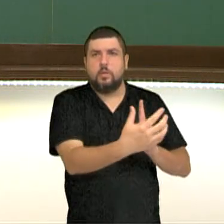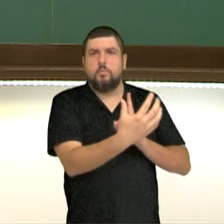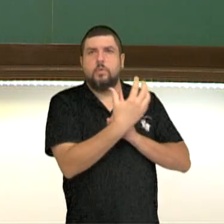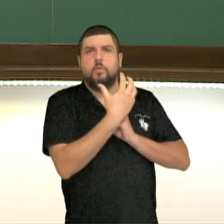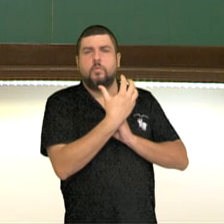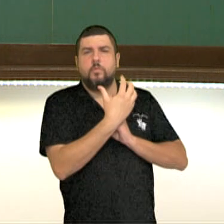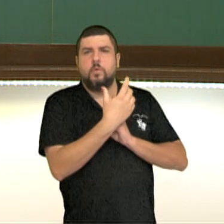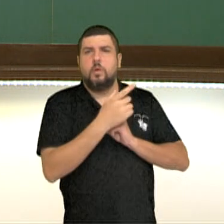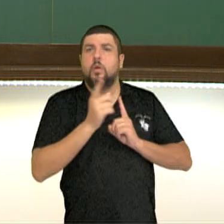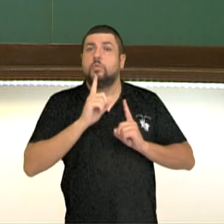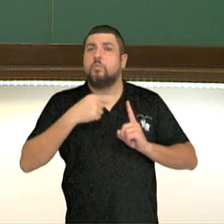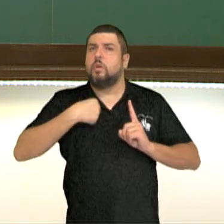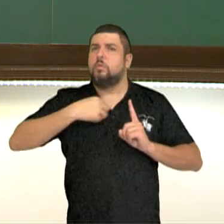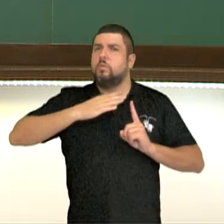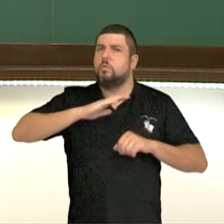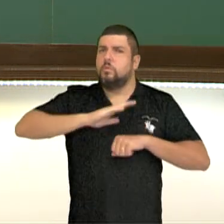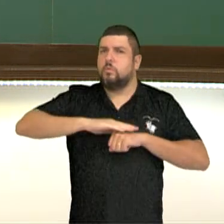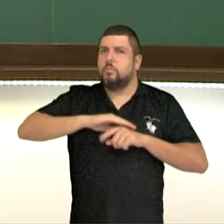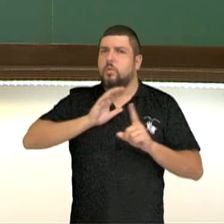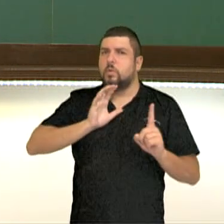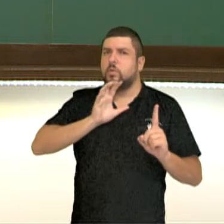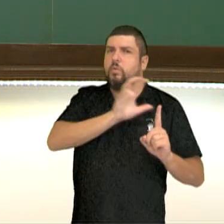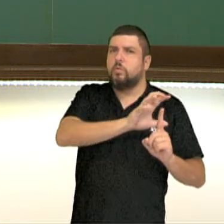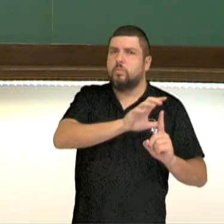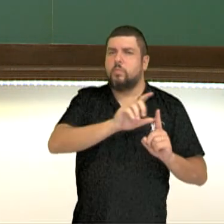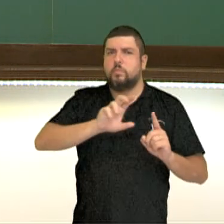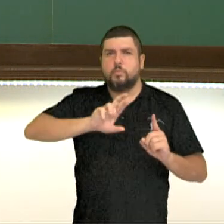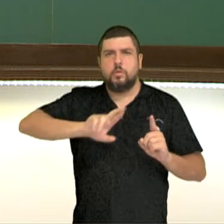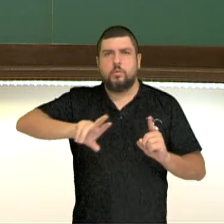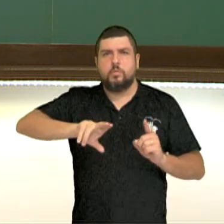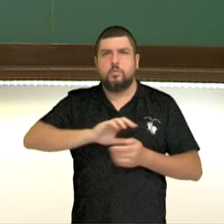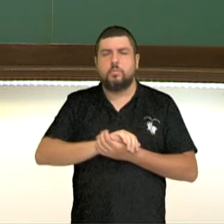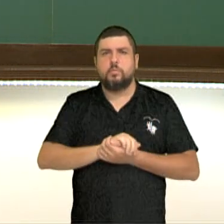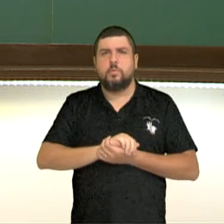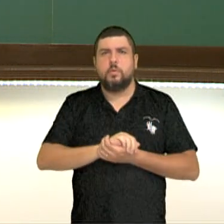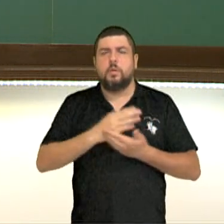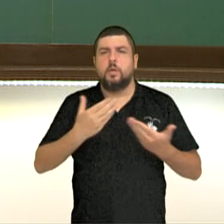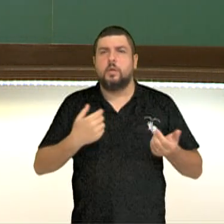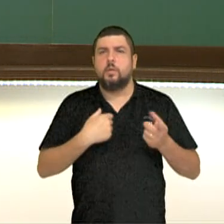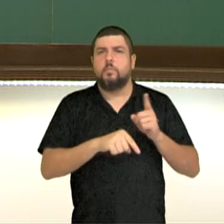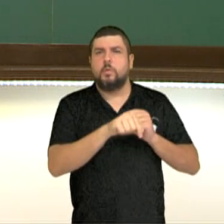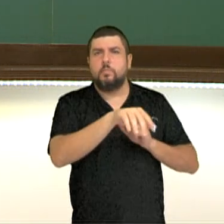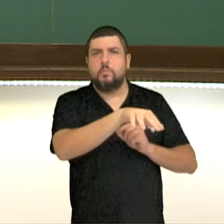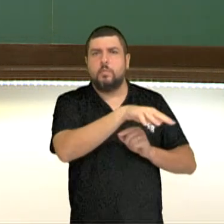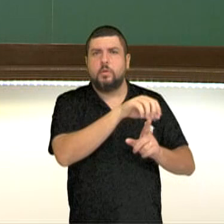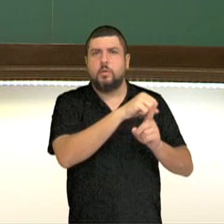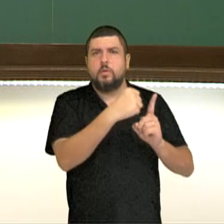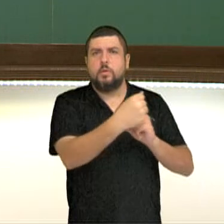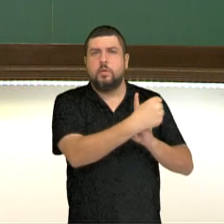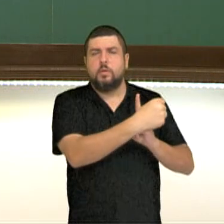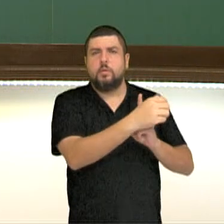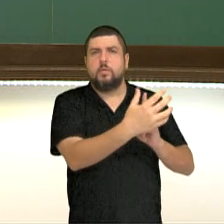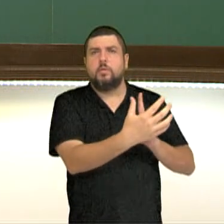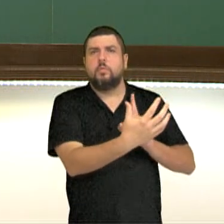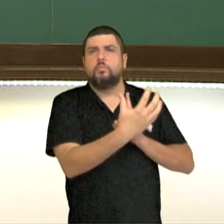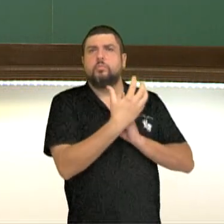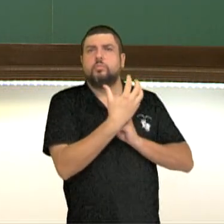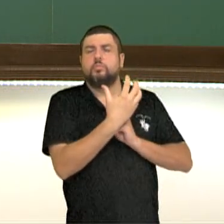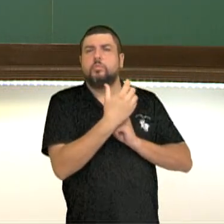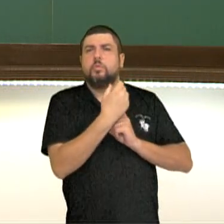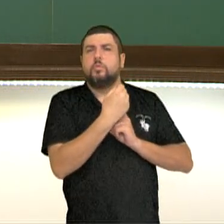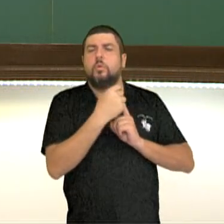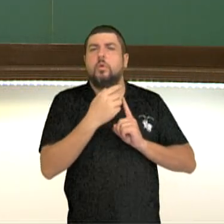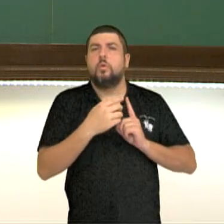o indivíduo que influencia a sociedade. E essas influências, a partir de leis universais, digamos assim, que independe